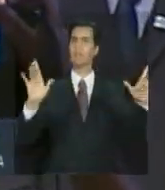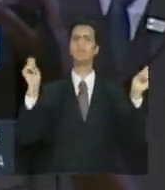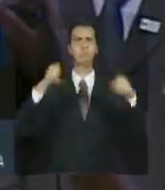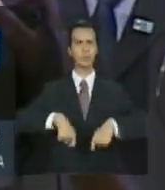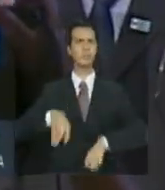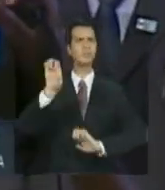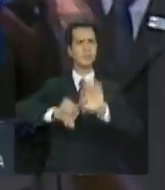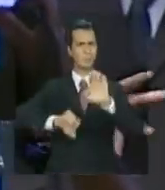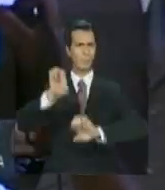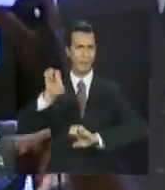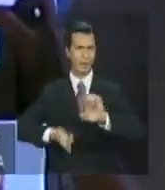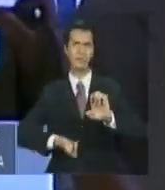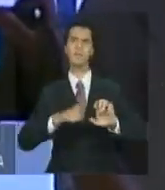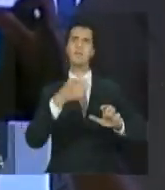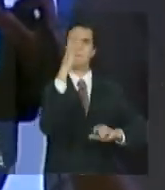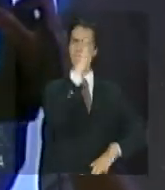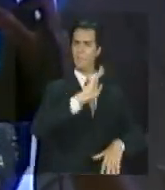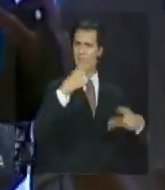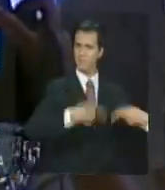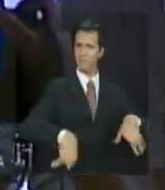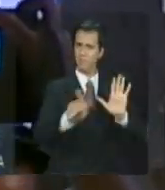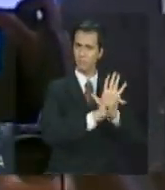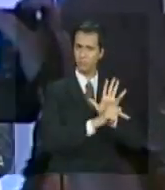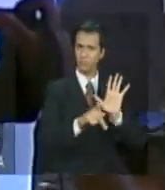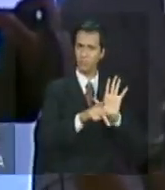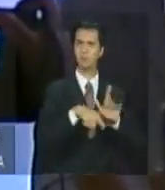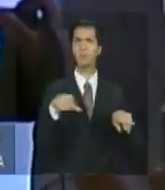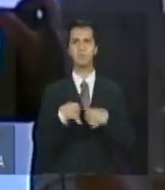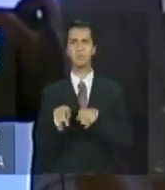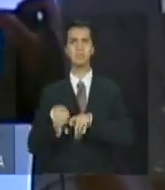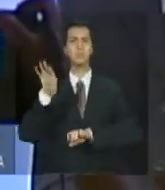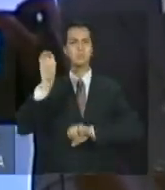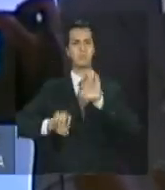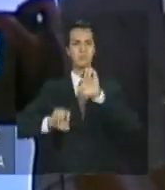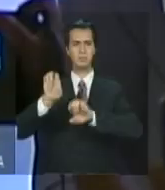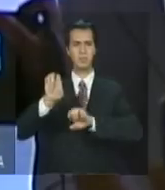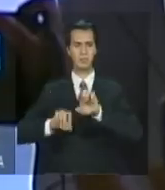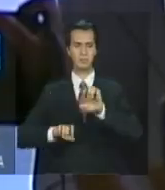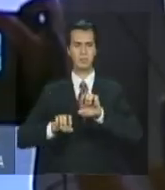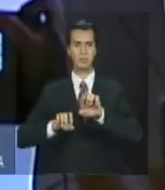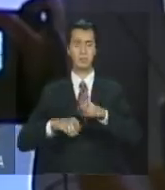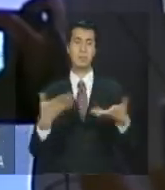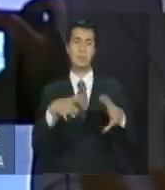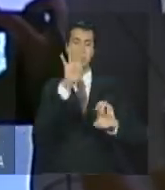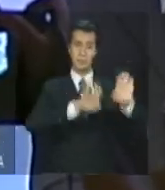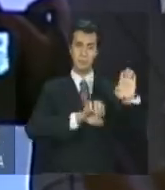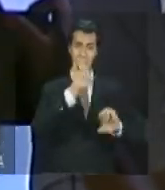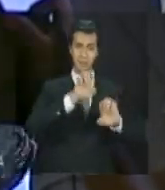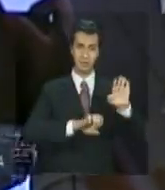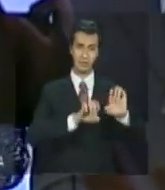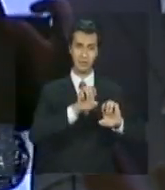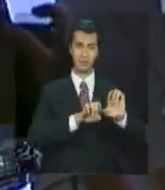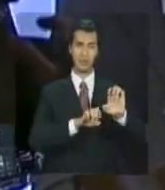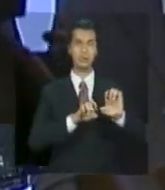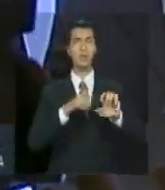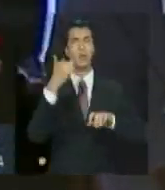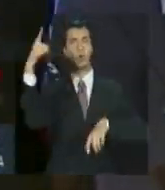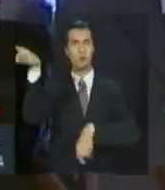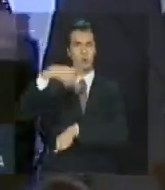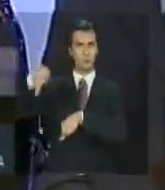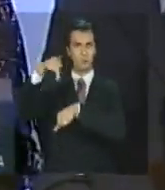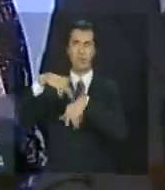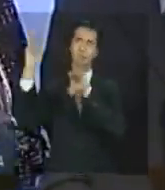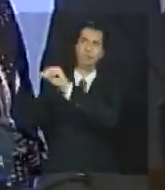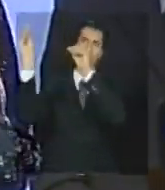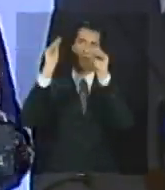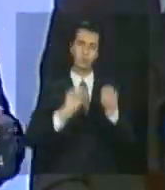empresas brasileiras, tem espaço para empresas brasileiras, que naturalizaram-se brasileiras, que vieram